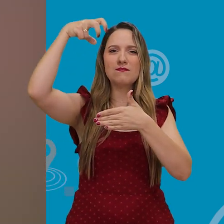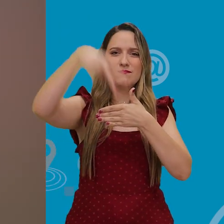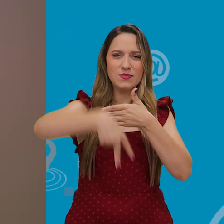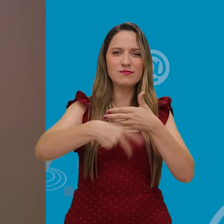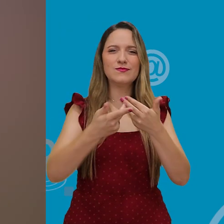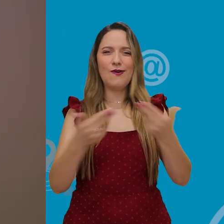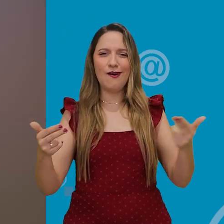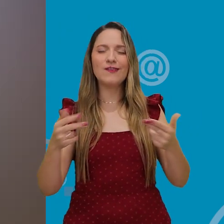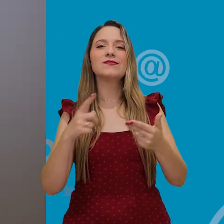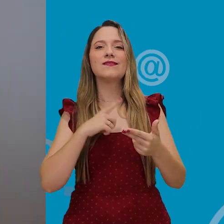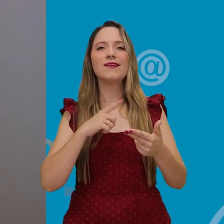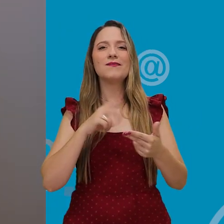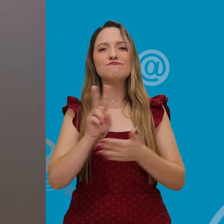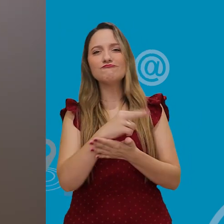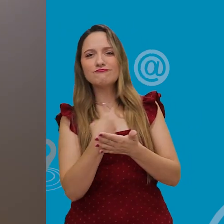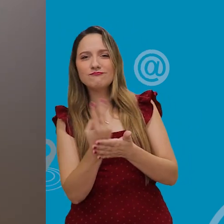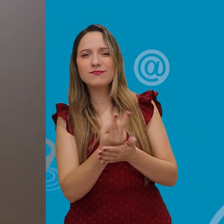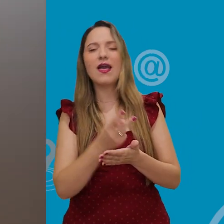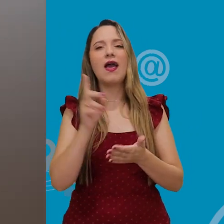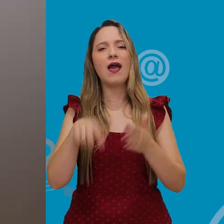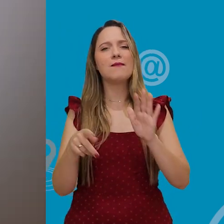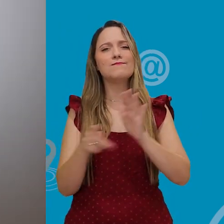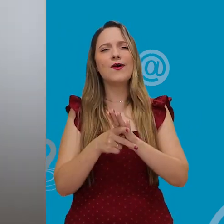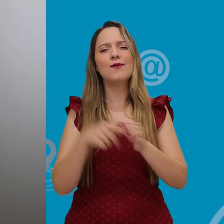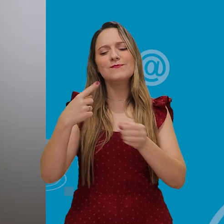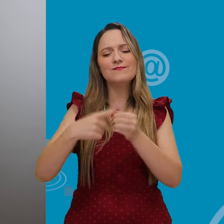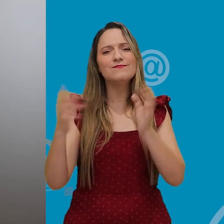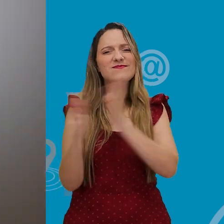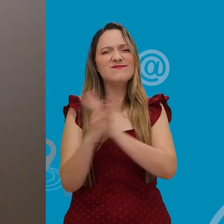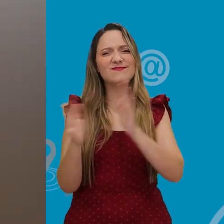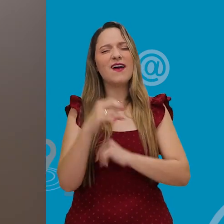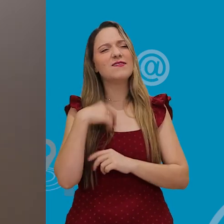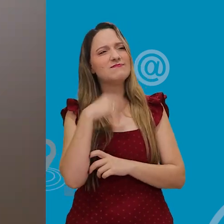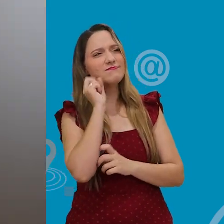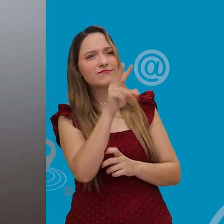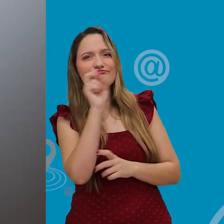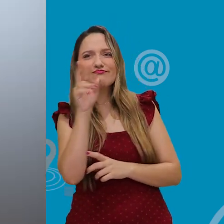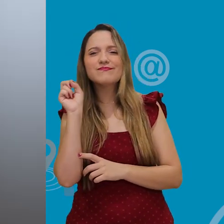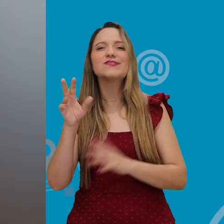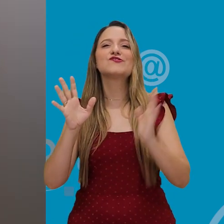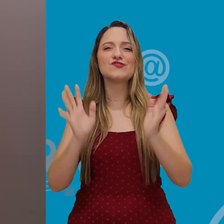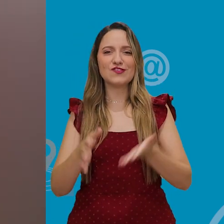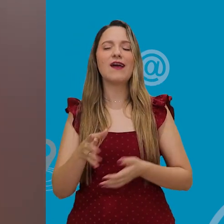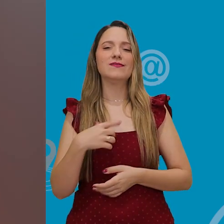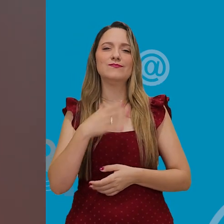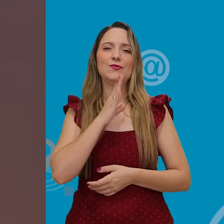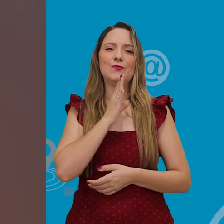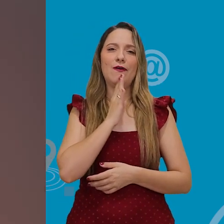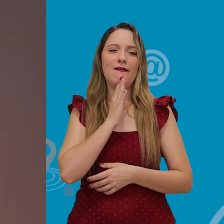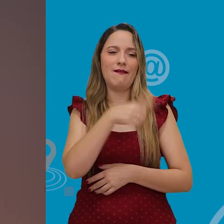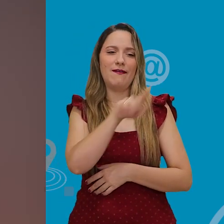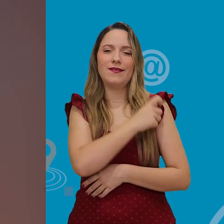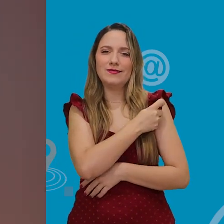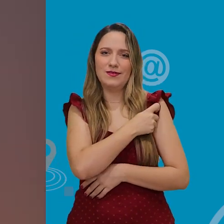mais urbanas dentro desse contexto das práticas de aventura, né, são um pouco mais próximo da realidade deles.